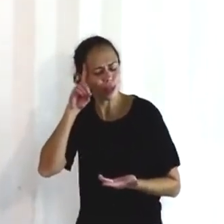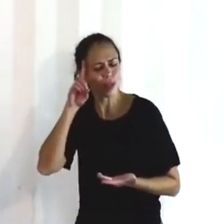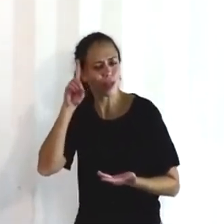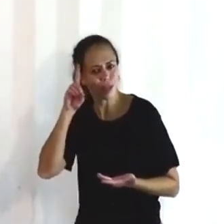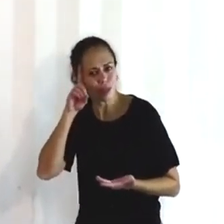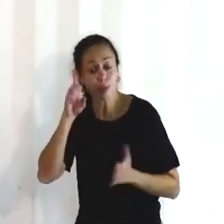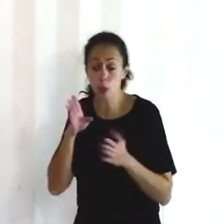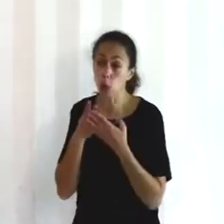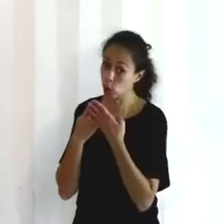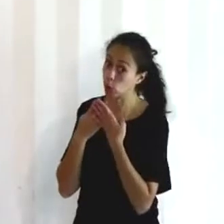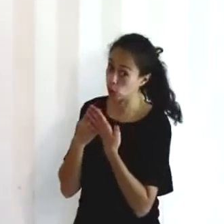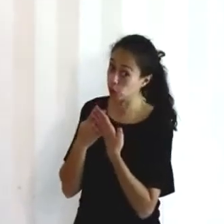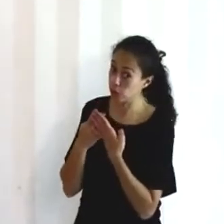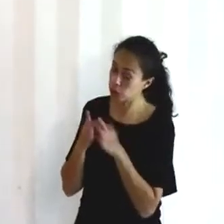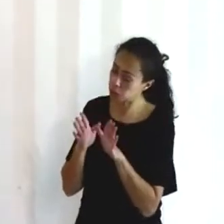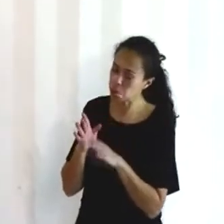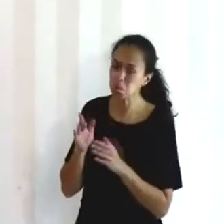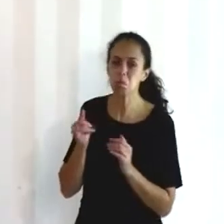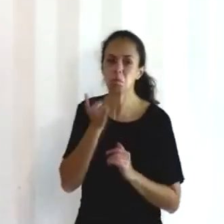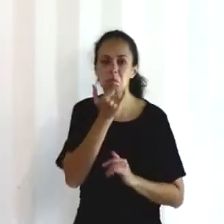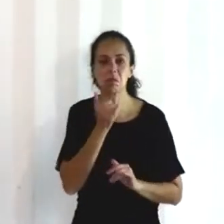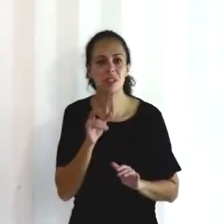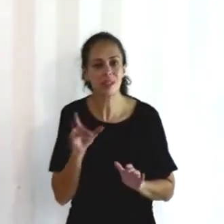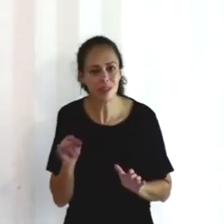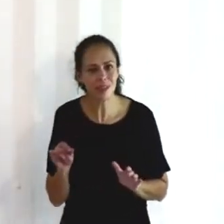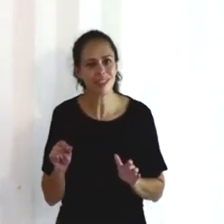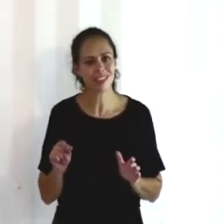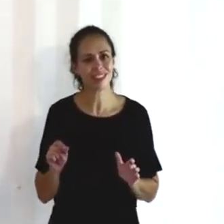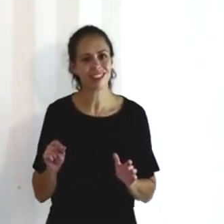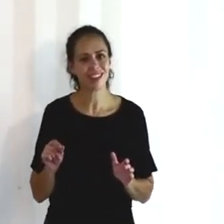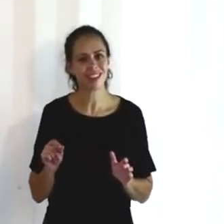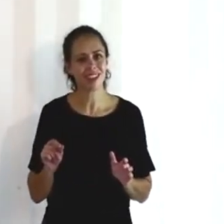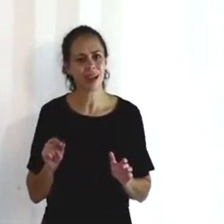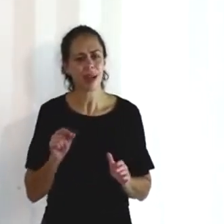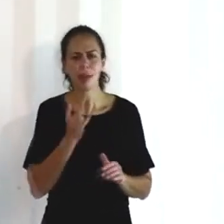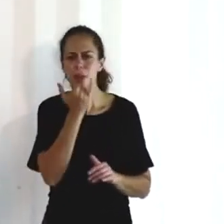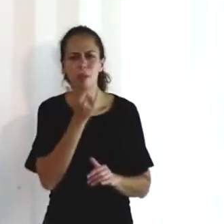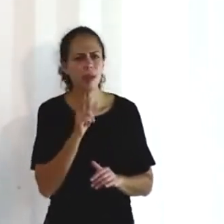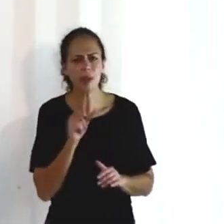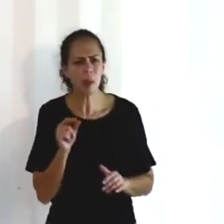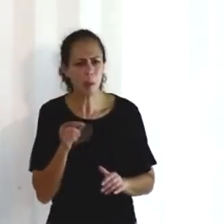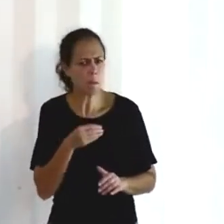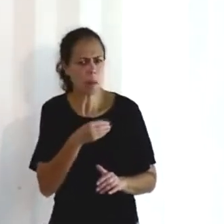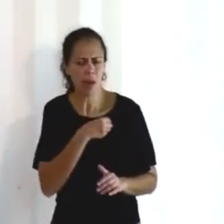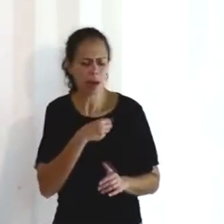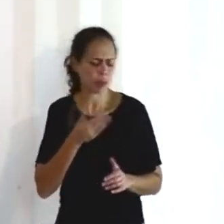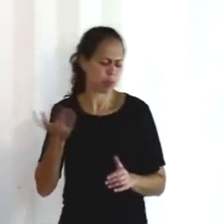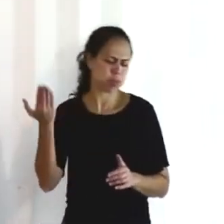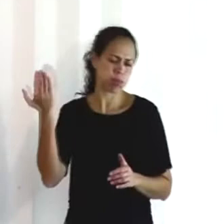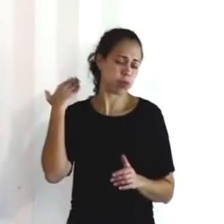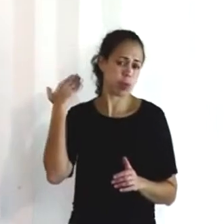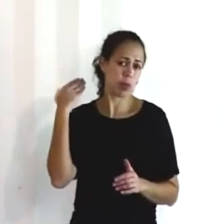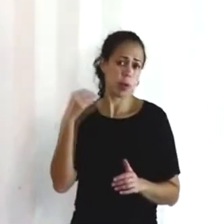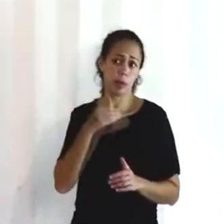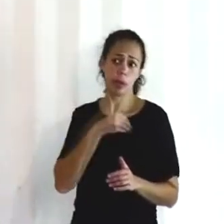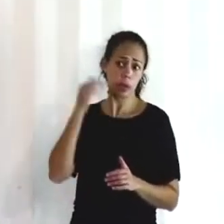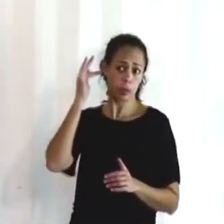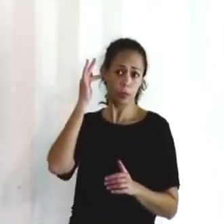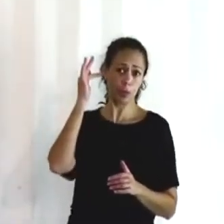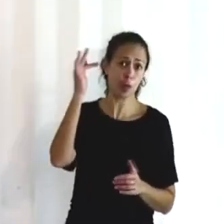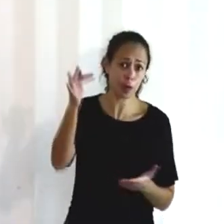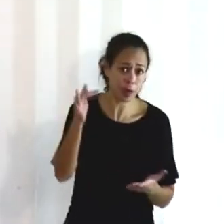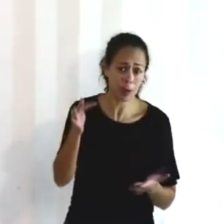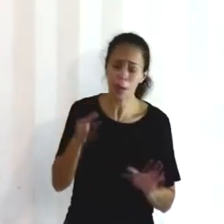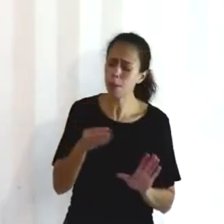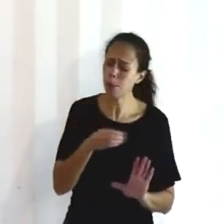confissão. O Senhor Deus perdoa até os pecados que nós ainda não cometemos. E vamos cometer certamente. Mas